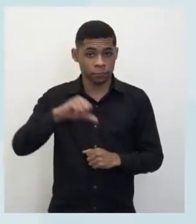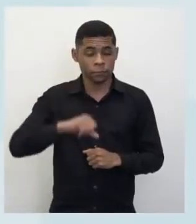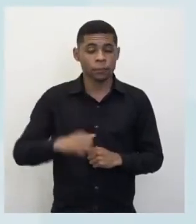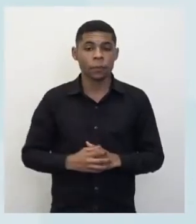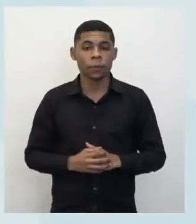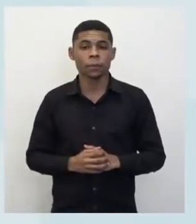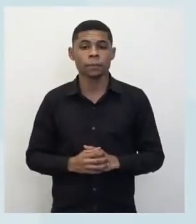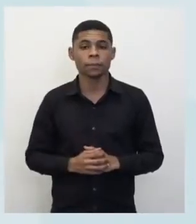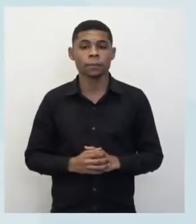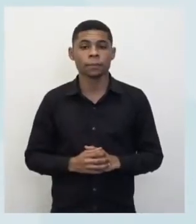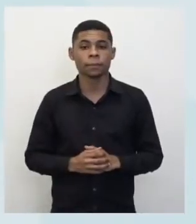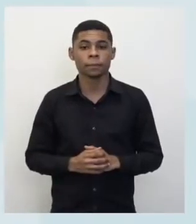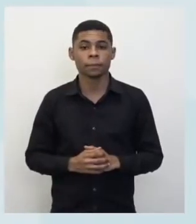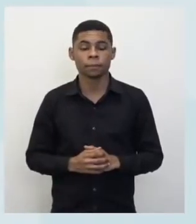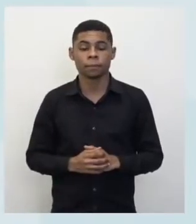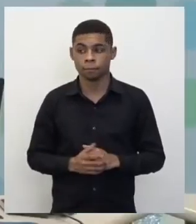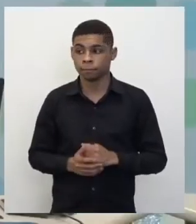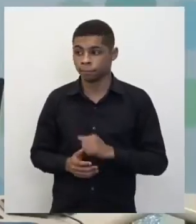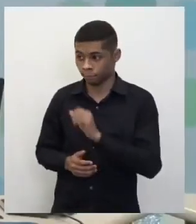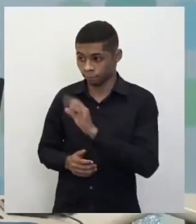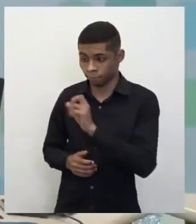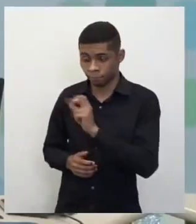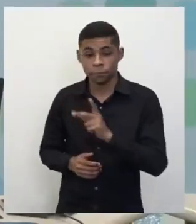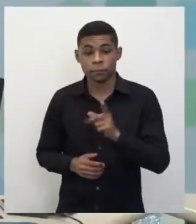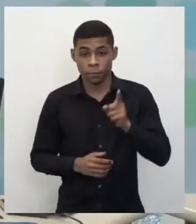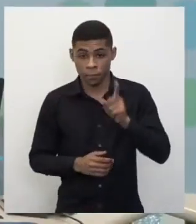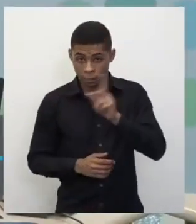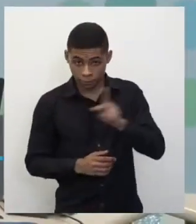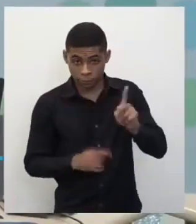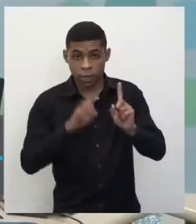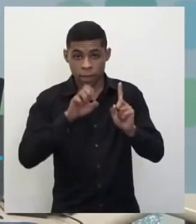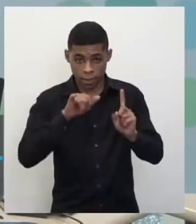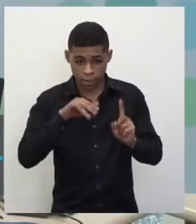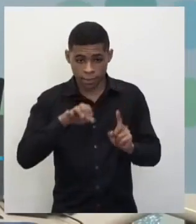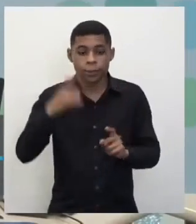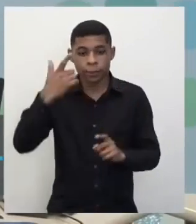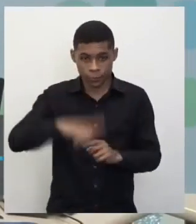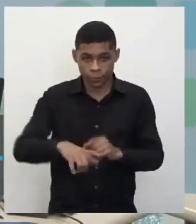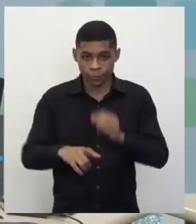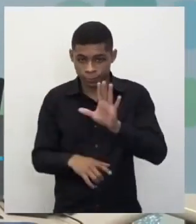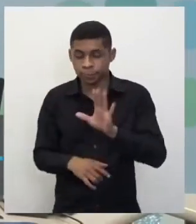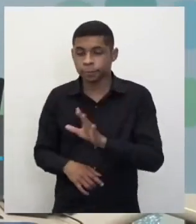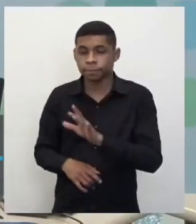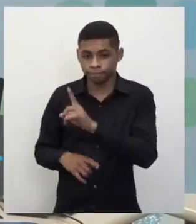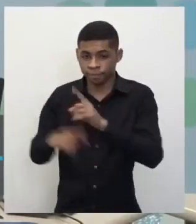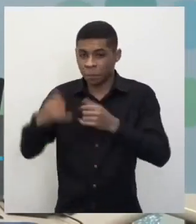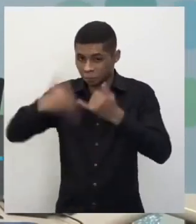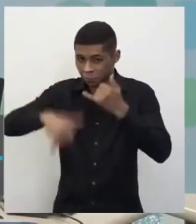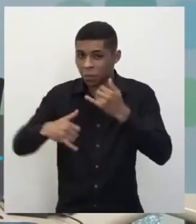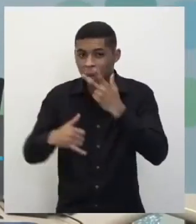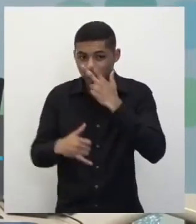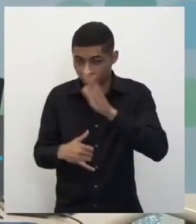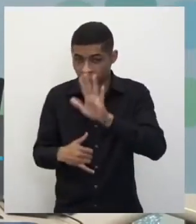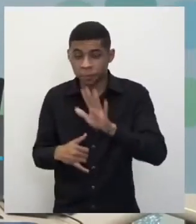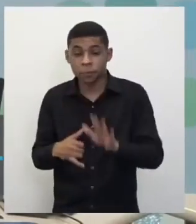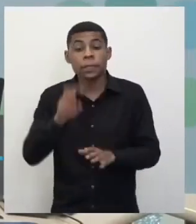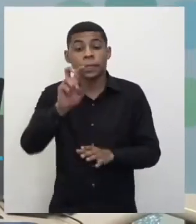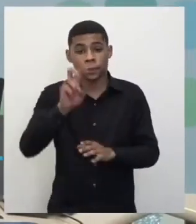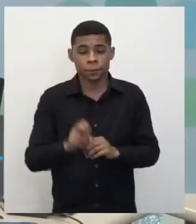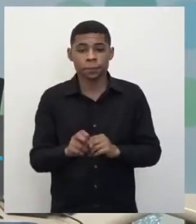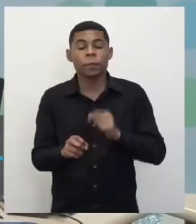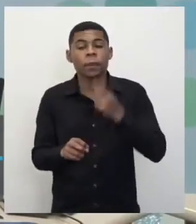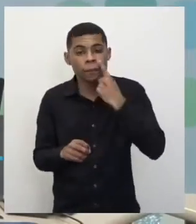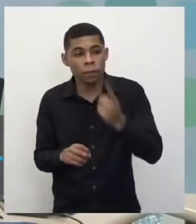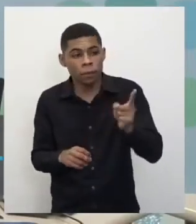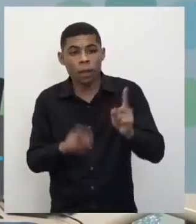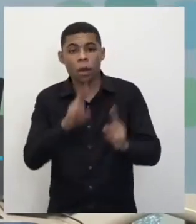em você. Pessoal, eu vou repetir a questão, tá bom? Para vocês. A 5. Ficou bem explícita a alegria